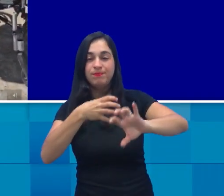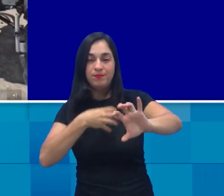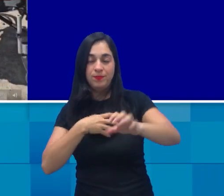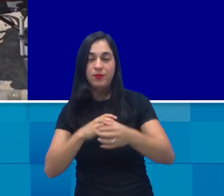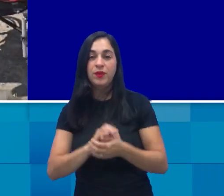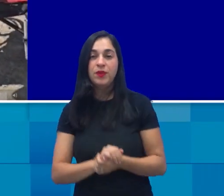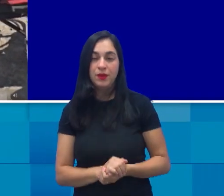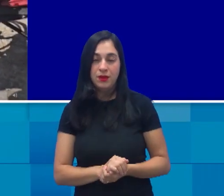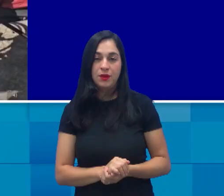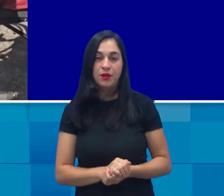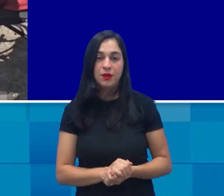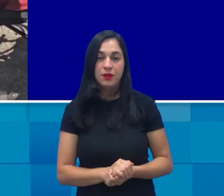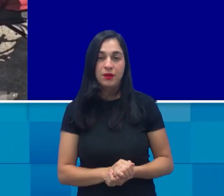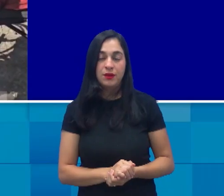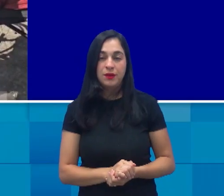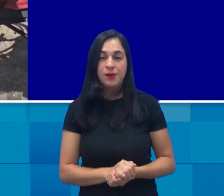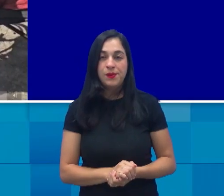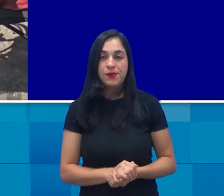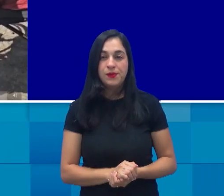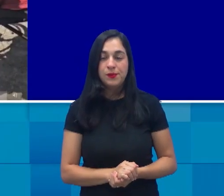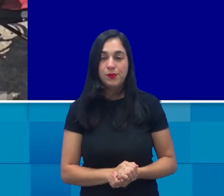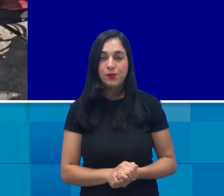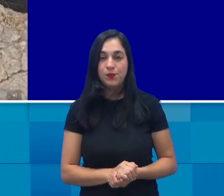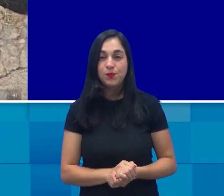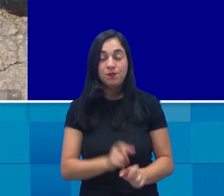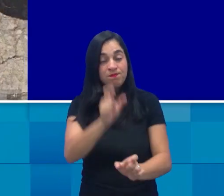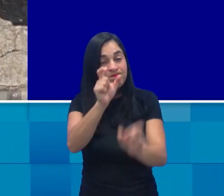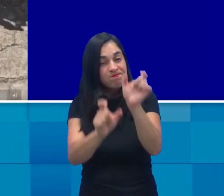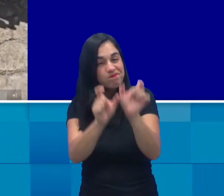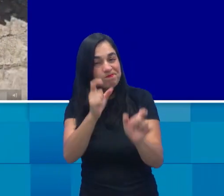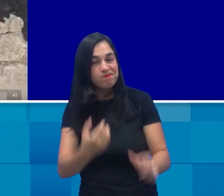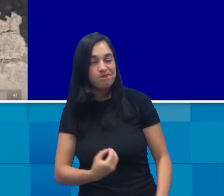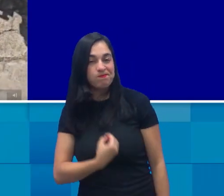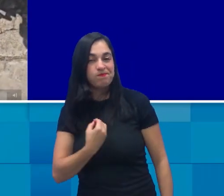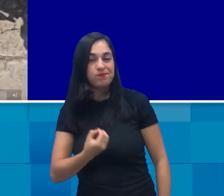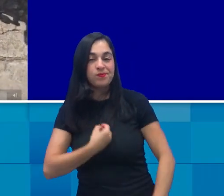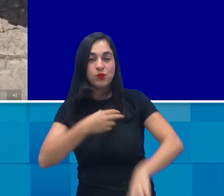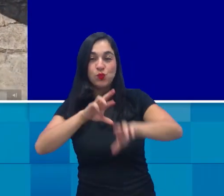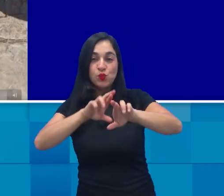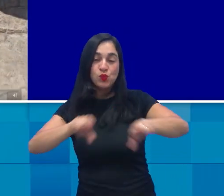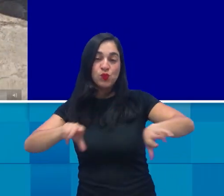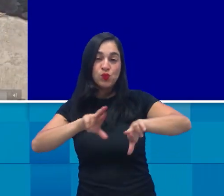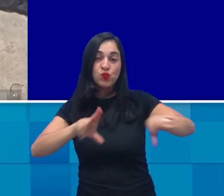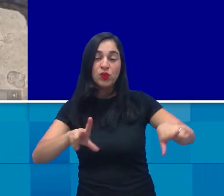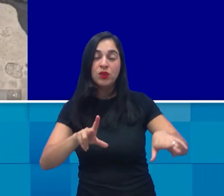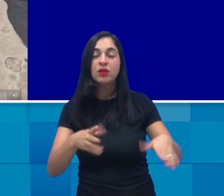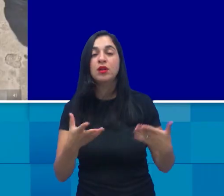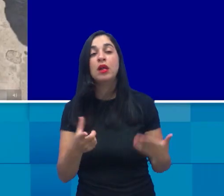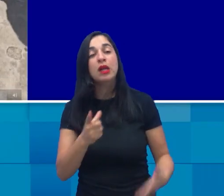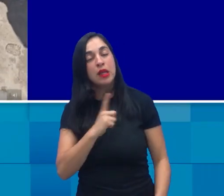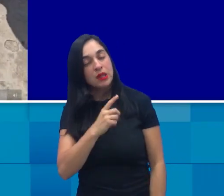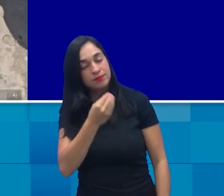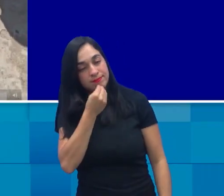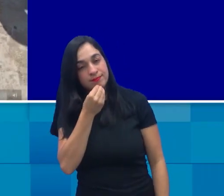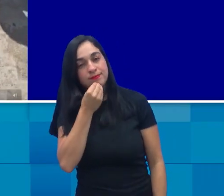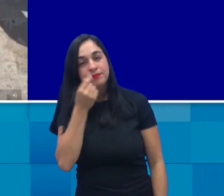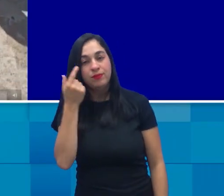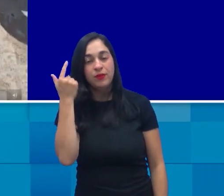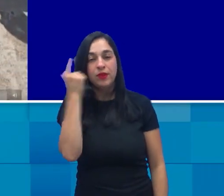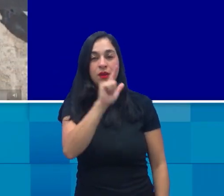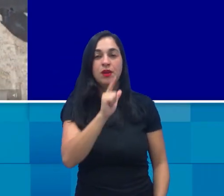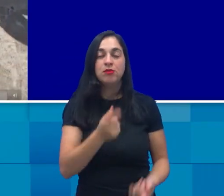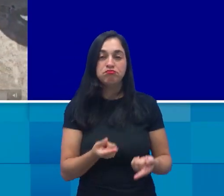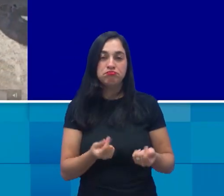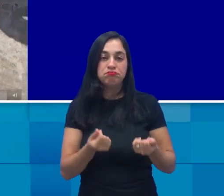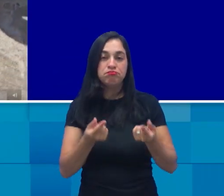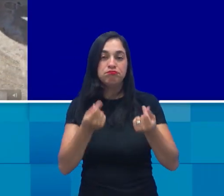vive uma vida diferente, de oportunidades, de